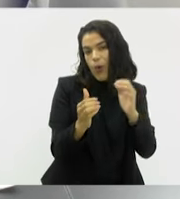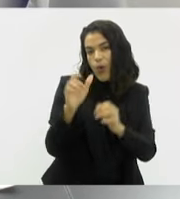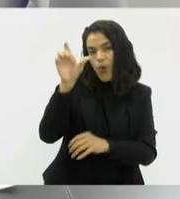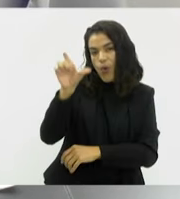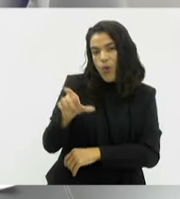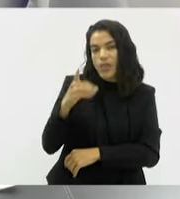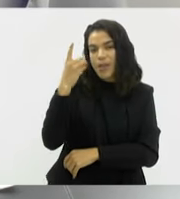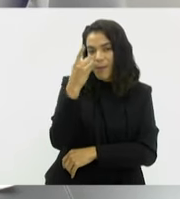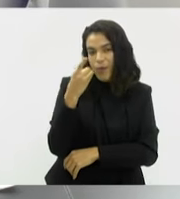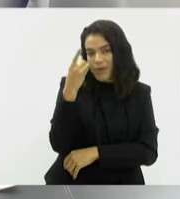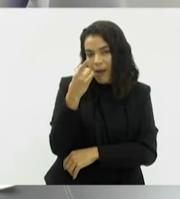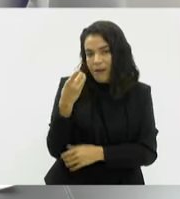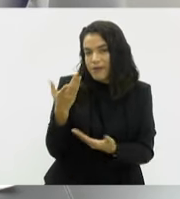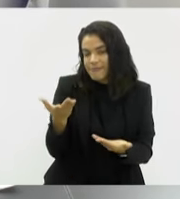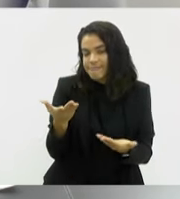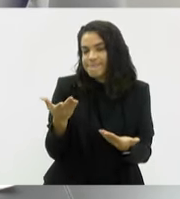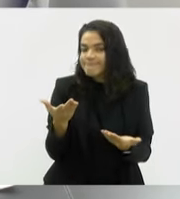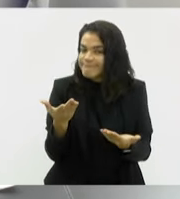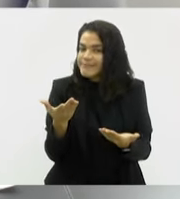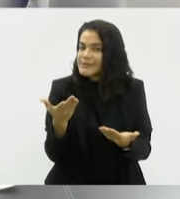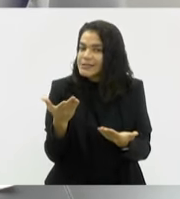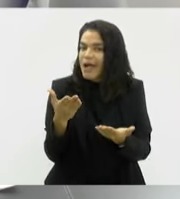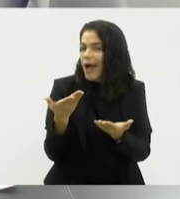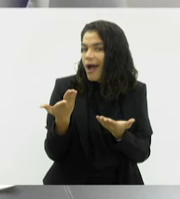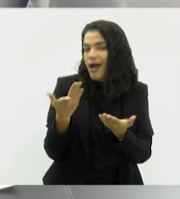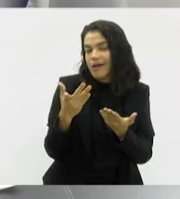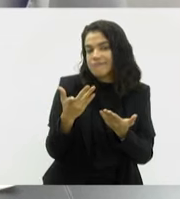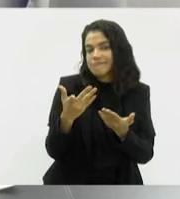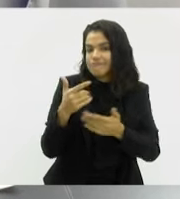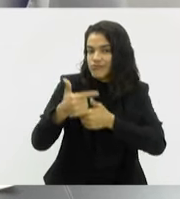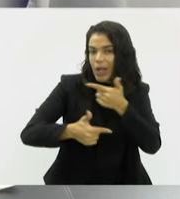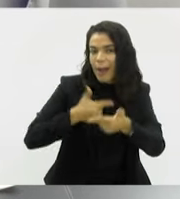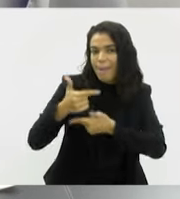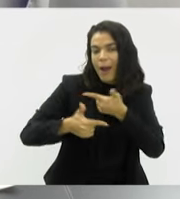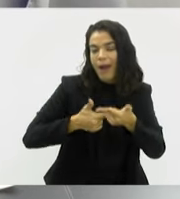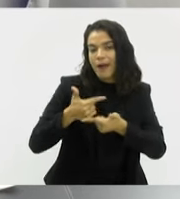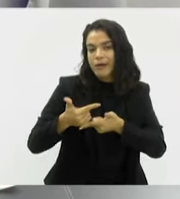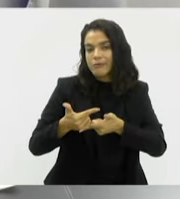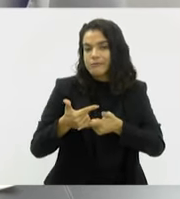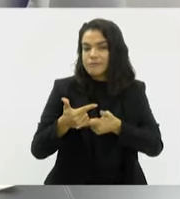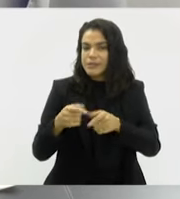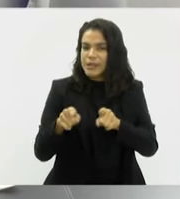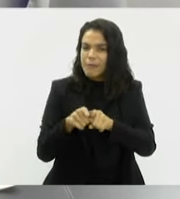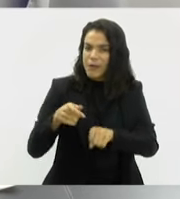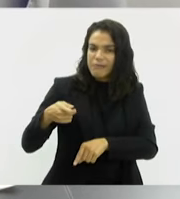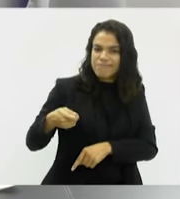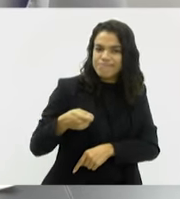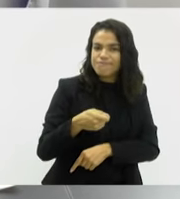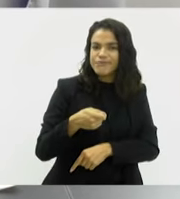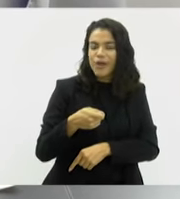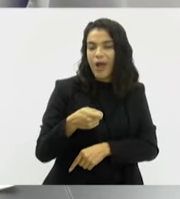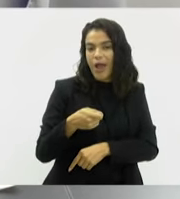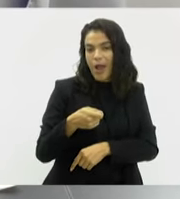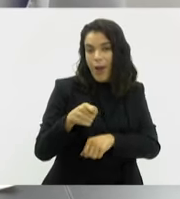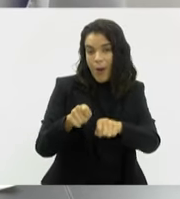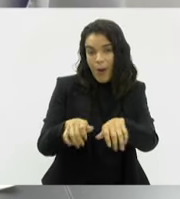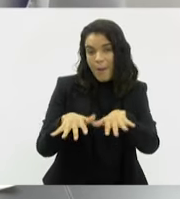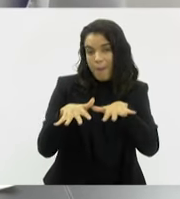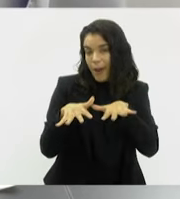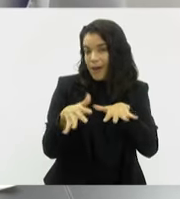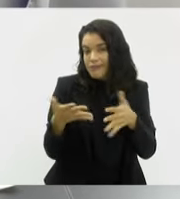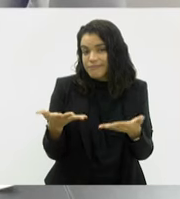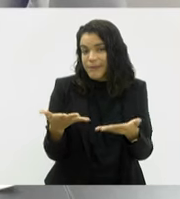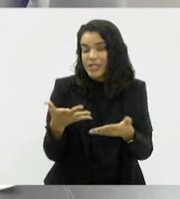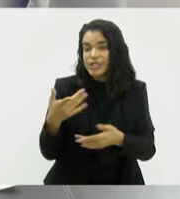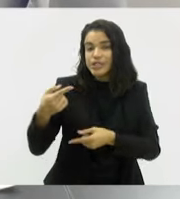de fato, a gente está dando um volume de trabalho para nós mesmos, impondo volume ao plenário desnecessário, que a gente